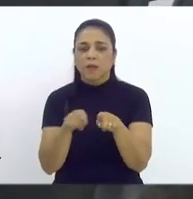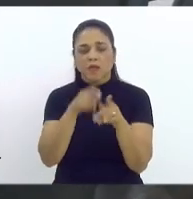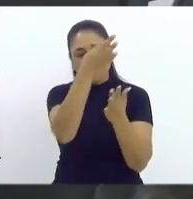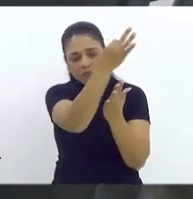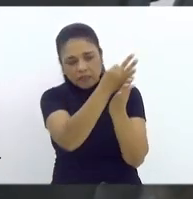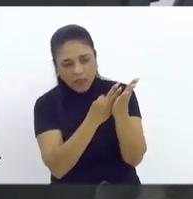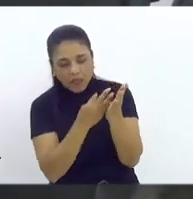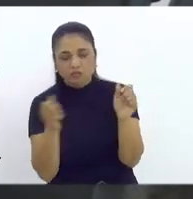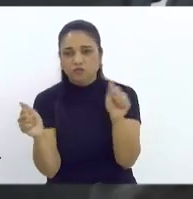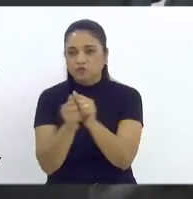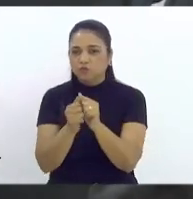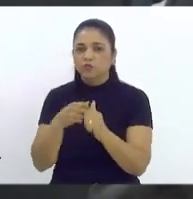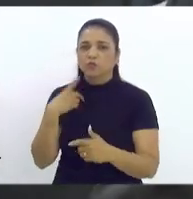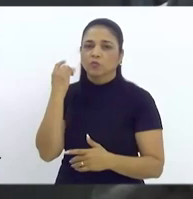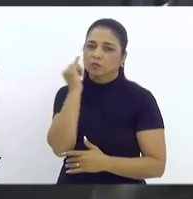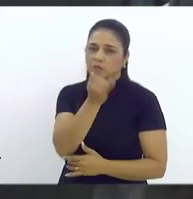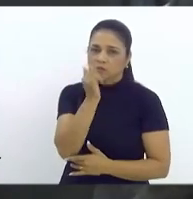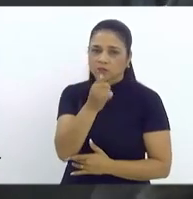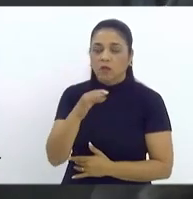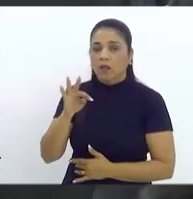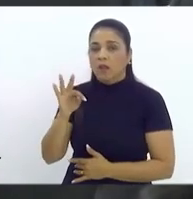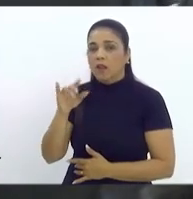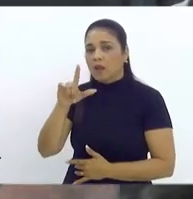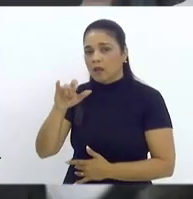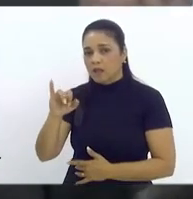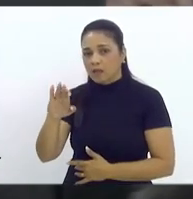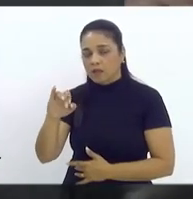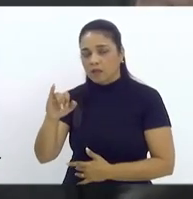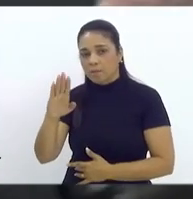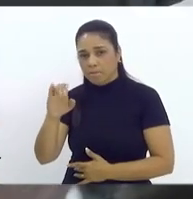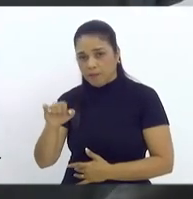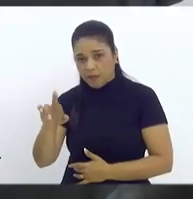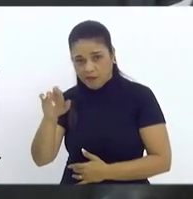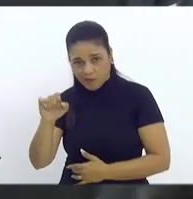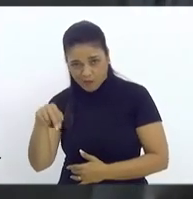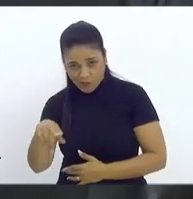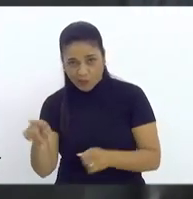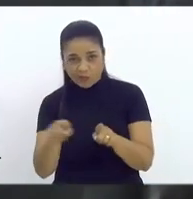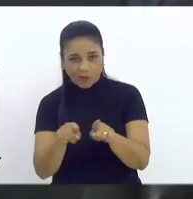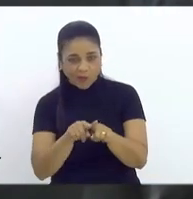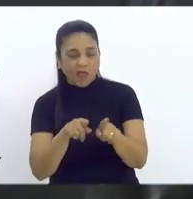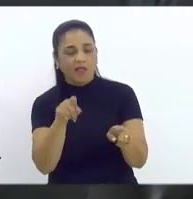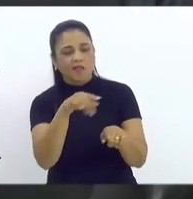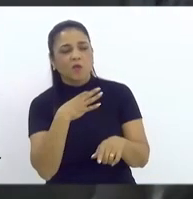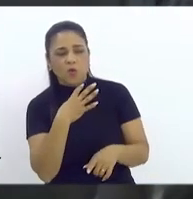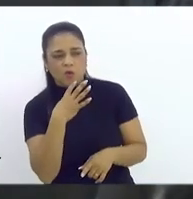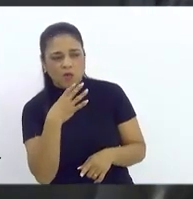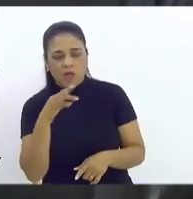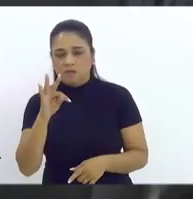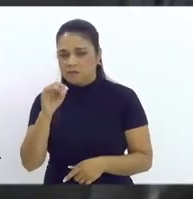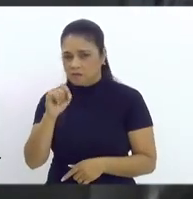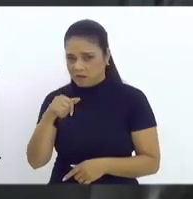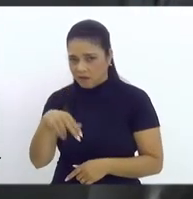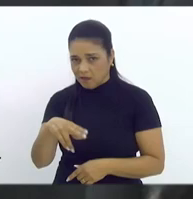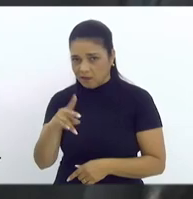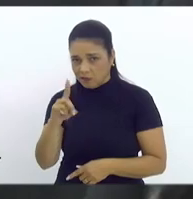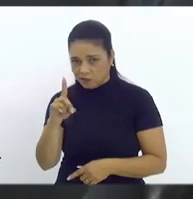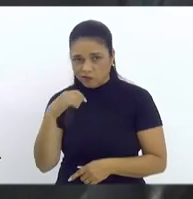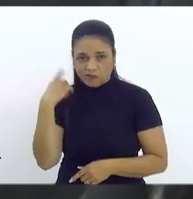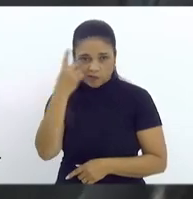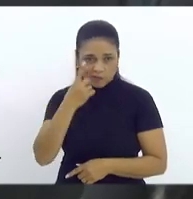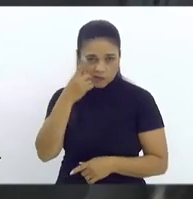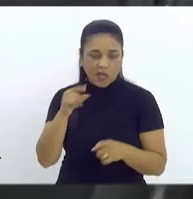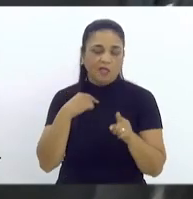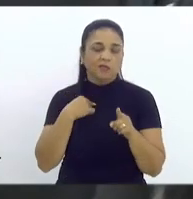relator deputado Librelon e com o deputado Tandi, profundo conhecedor da regulação e das agências, para que a gente possa promover um